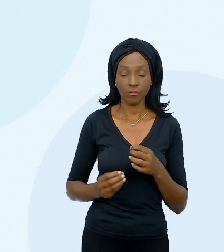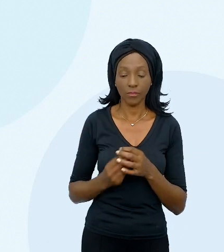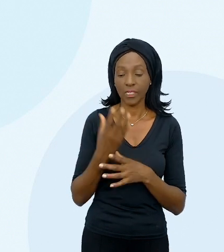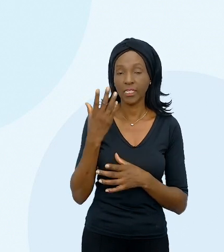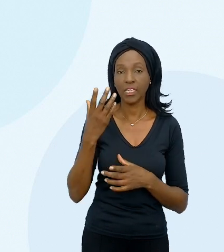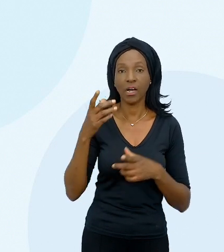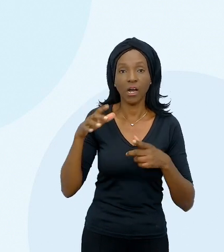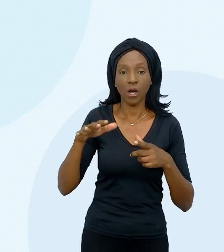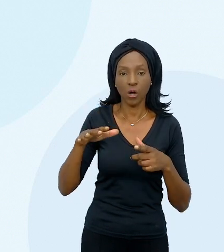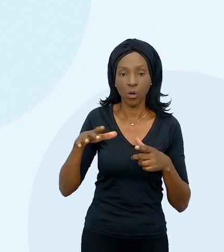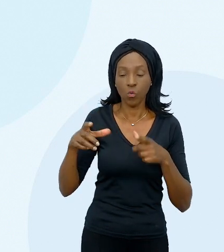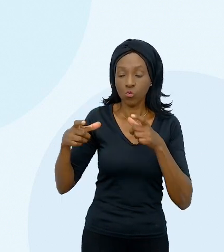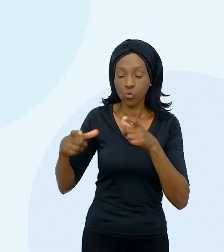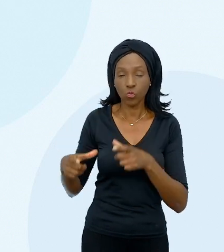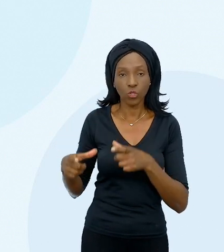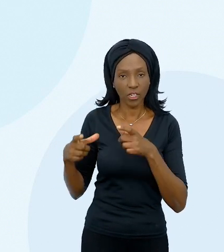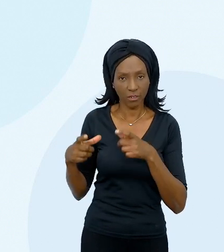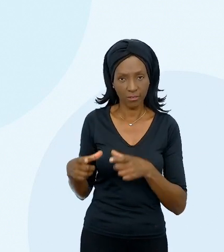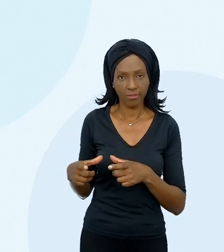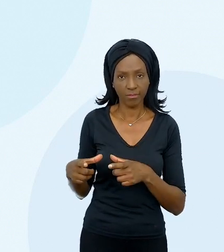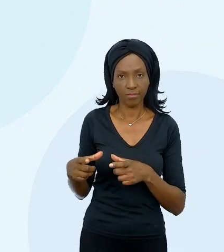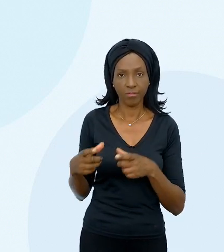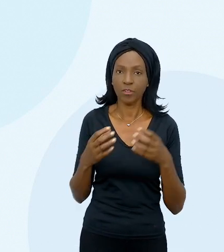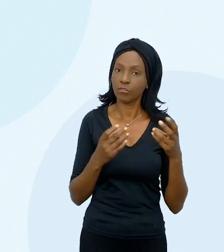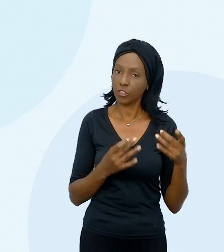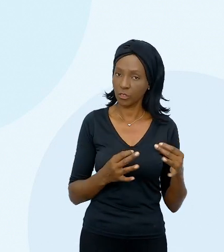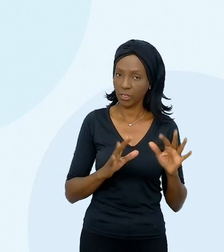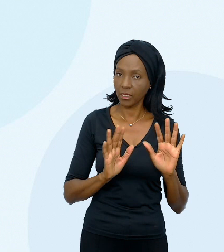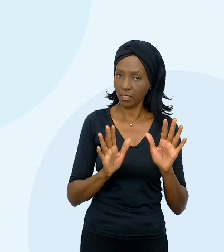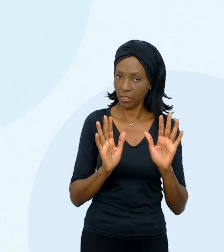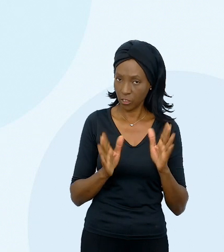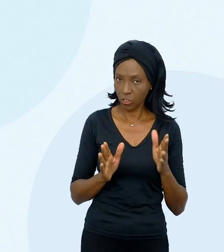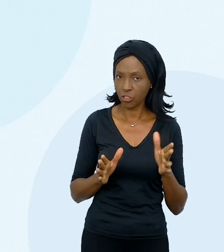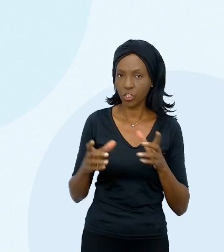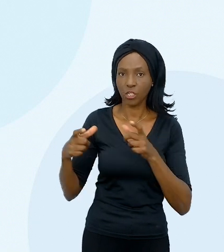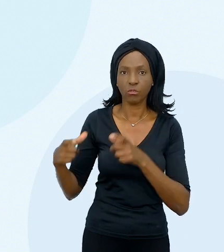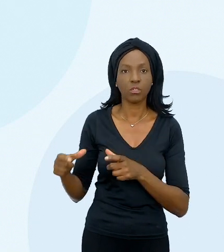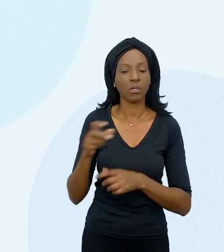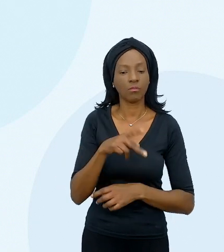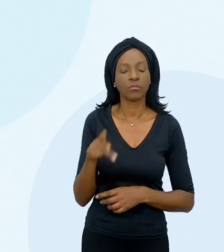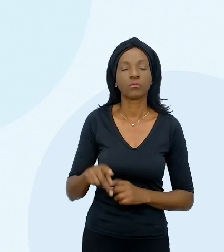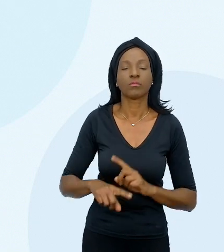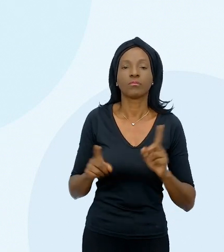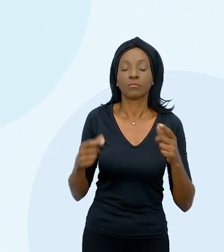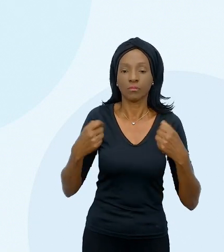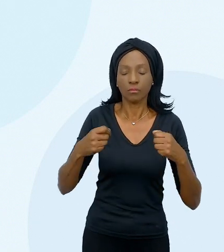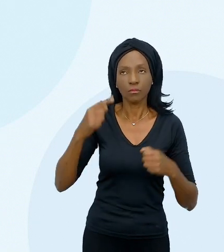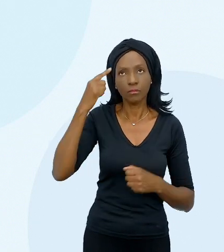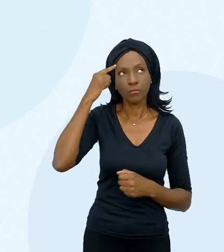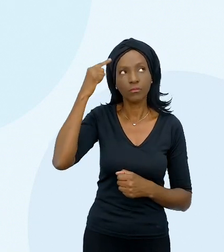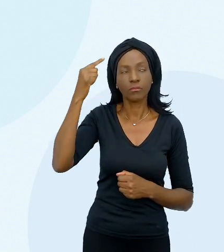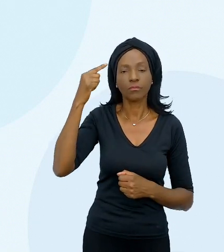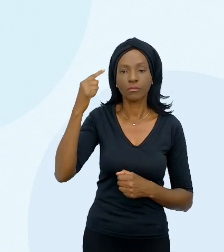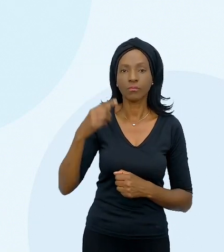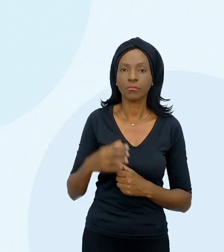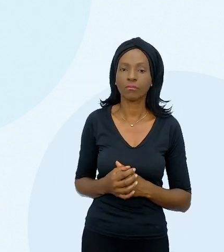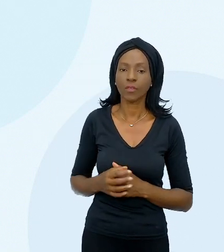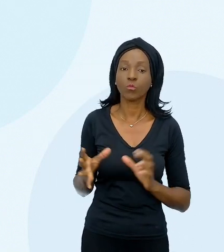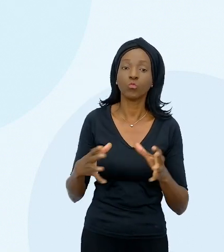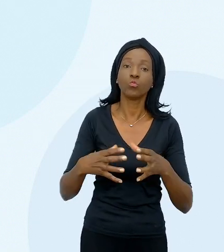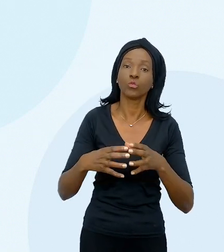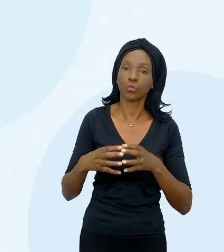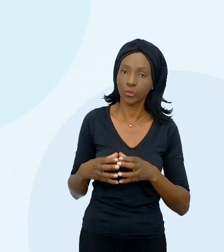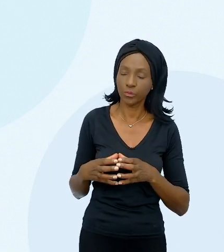num determinado ambiente, a gente já vai explicar essa questão do ambiente, professores, mas eu preciso pensar, né, em equipes,